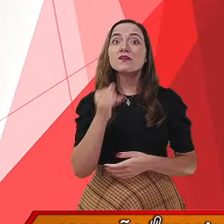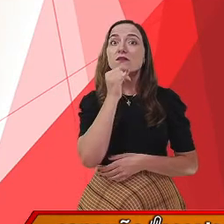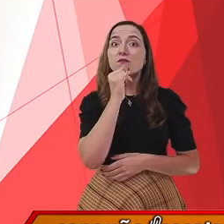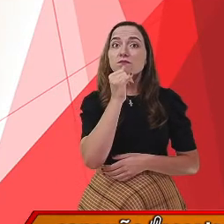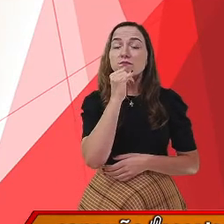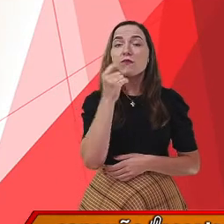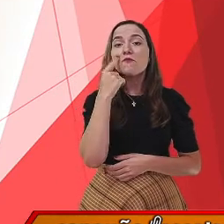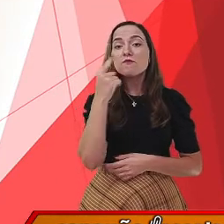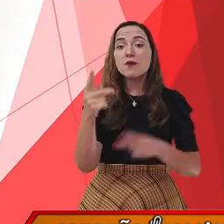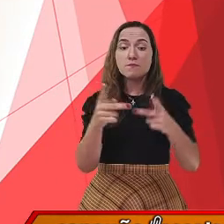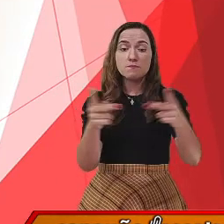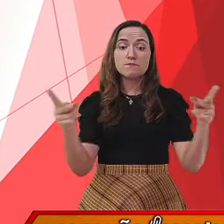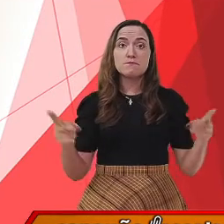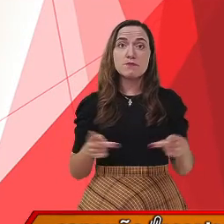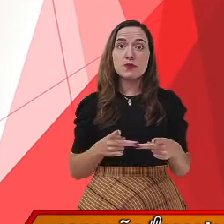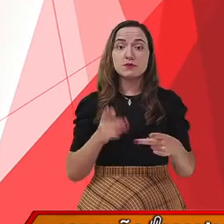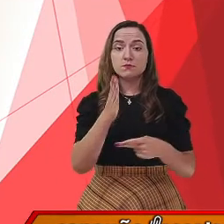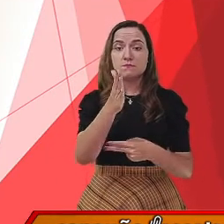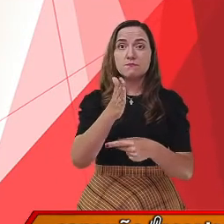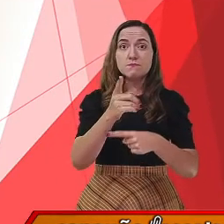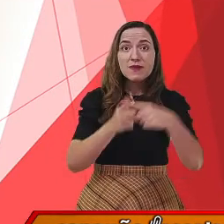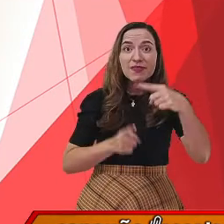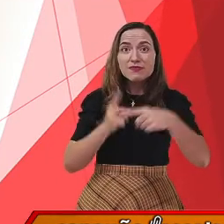igual a uma inteira.